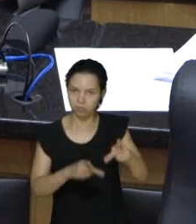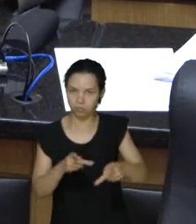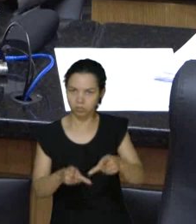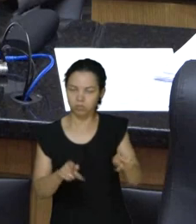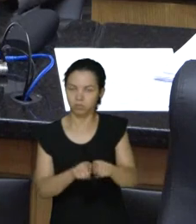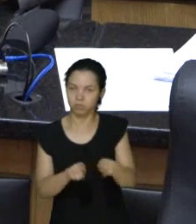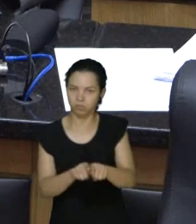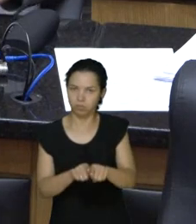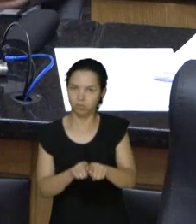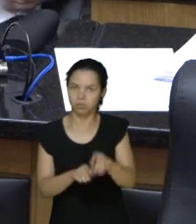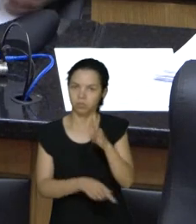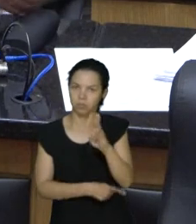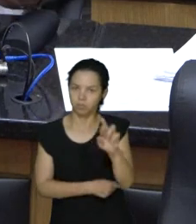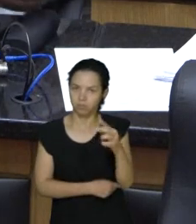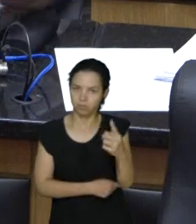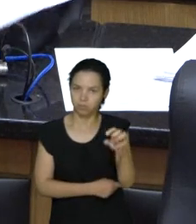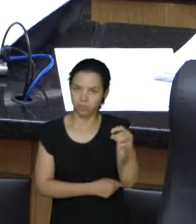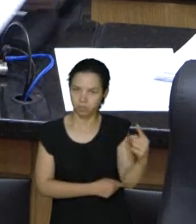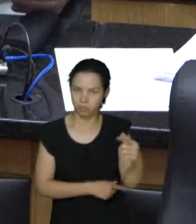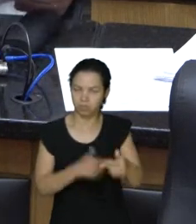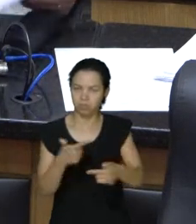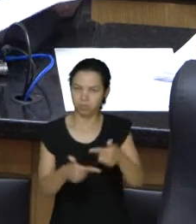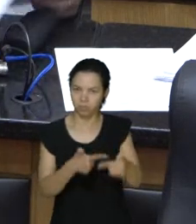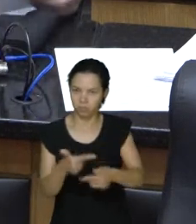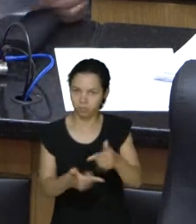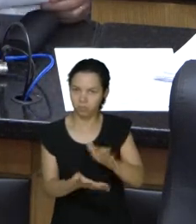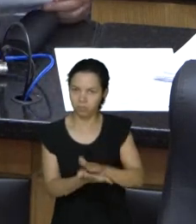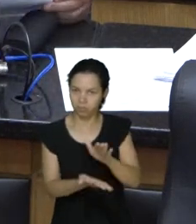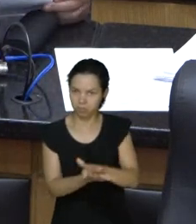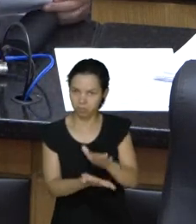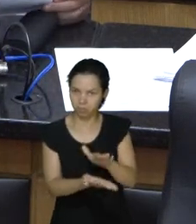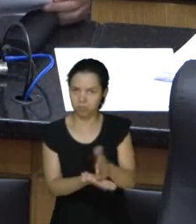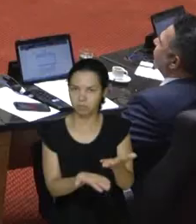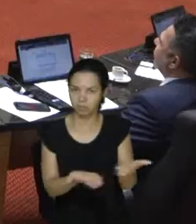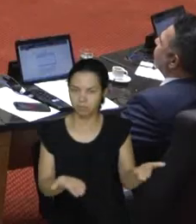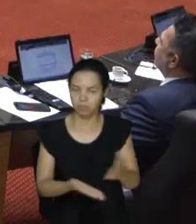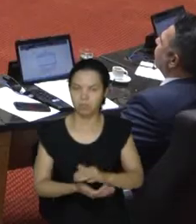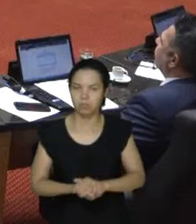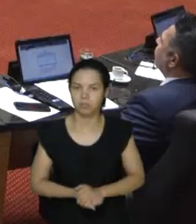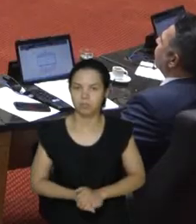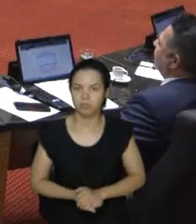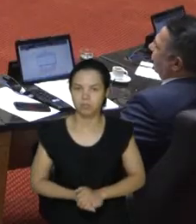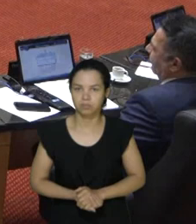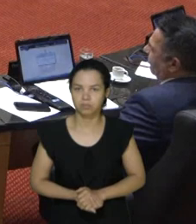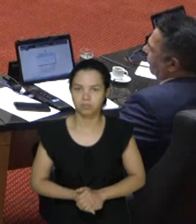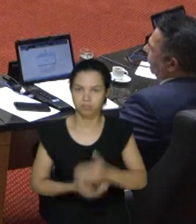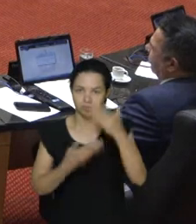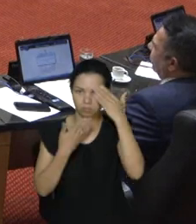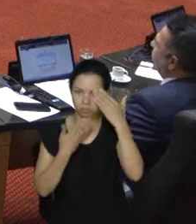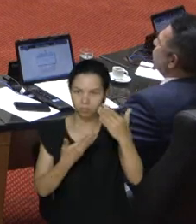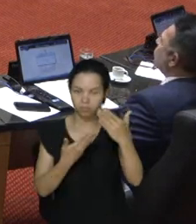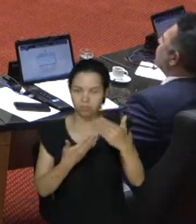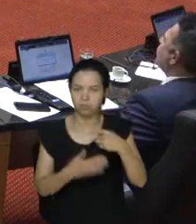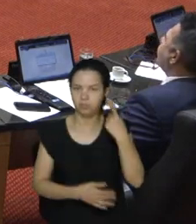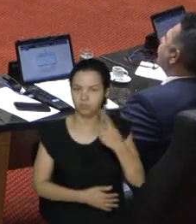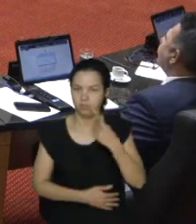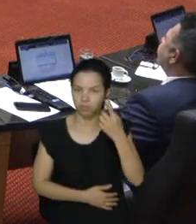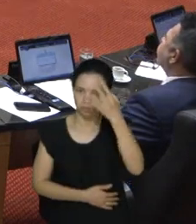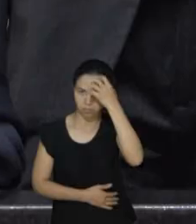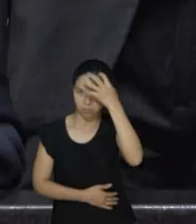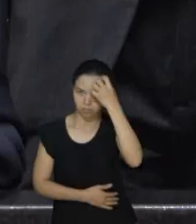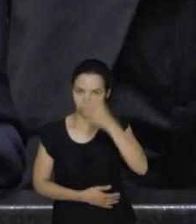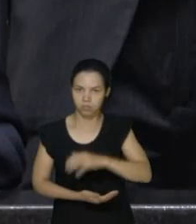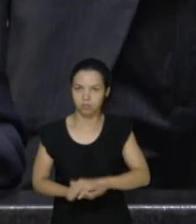BR-101. Nossos parabéns a esses valorosos bombeiros. Obrigado. Muito obrigado, deputado Ismael dos Santos.